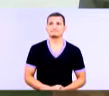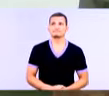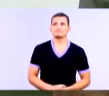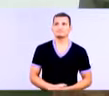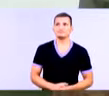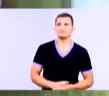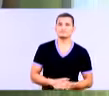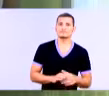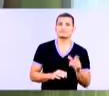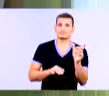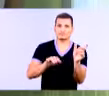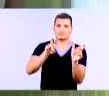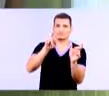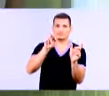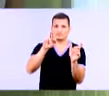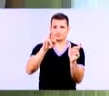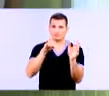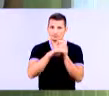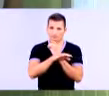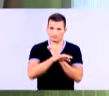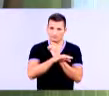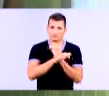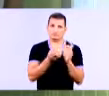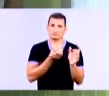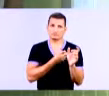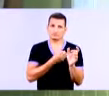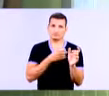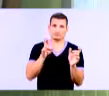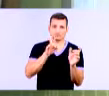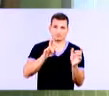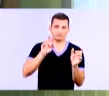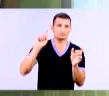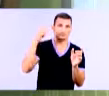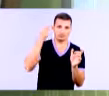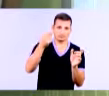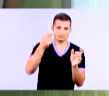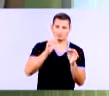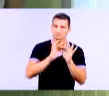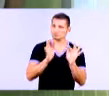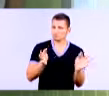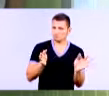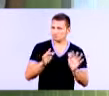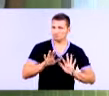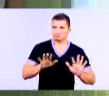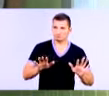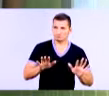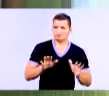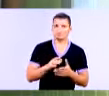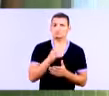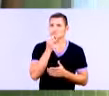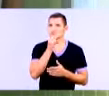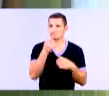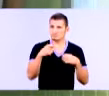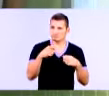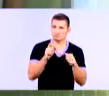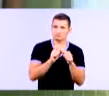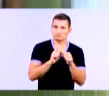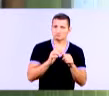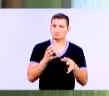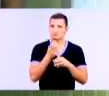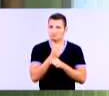Variáveis, armazenar valores para serem usados depois. Simples assim, né? Se a gente vai precisar fazer um cálculo, se a gente vai